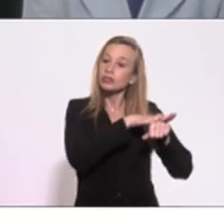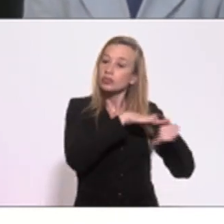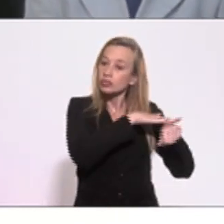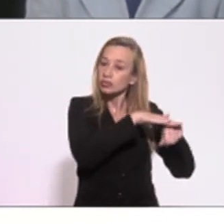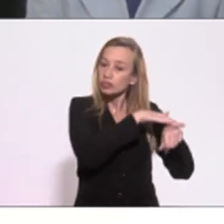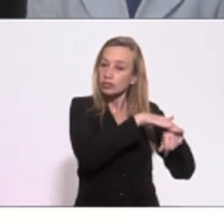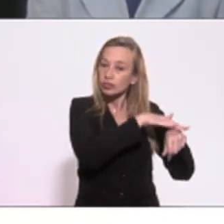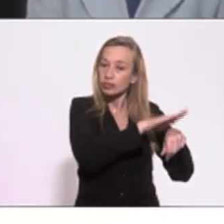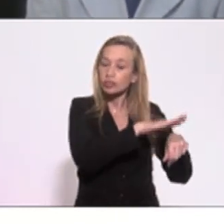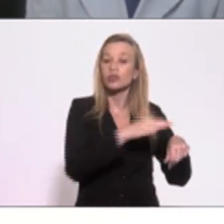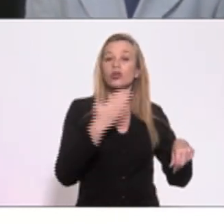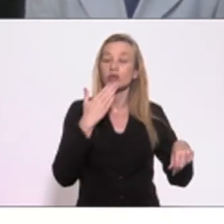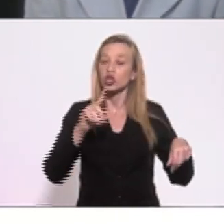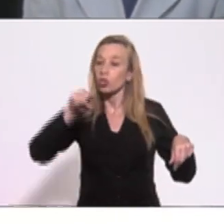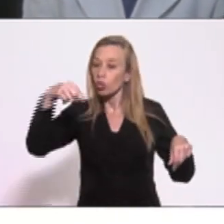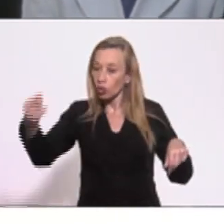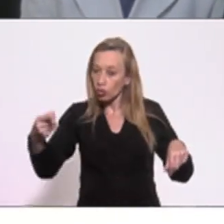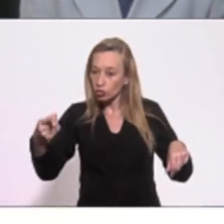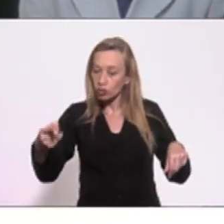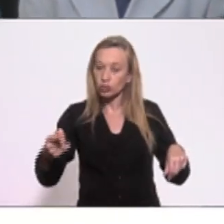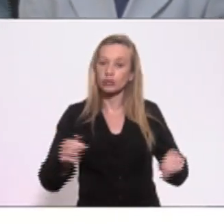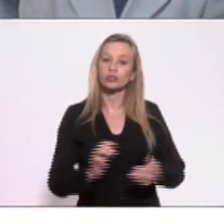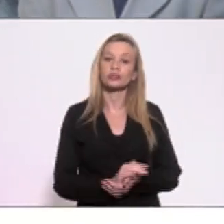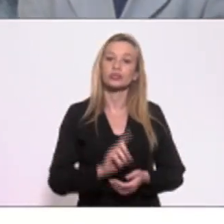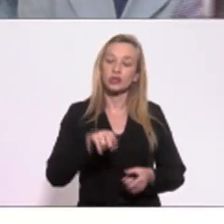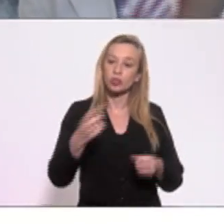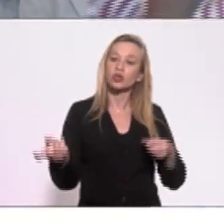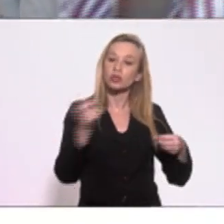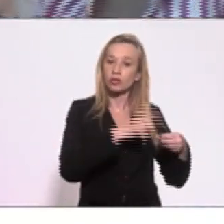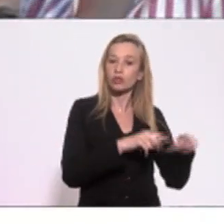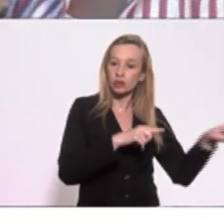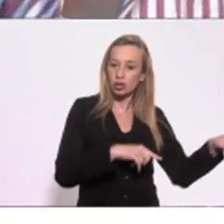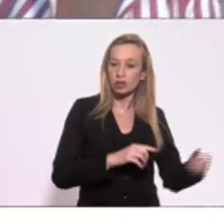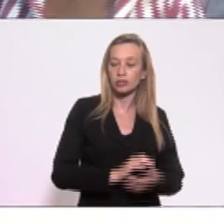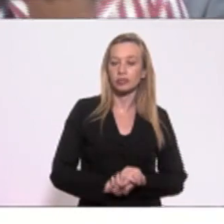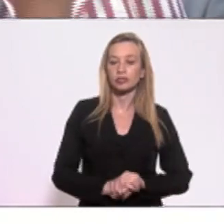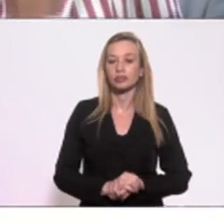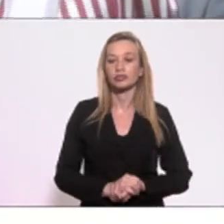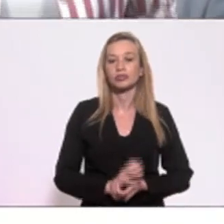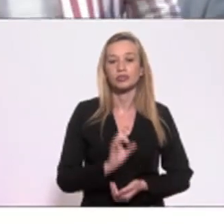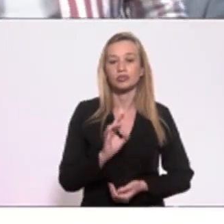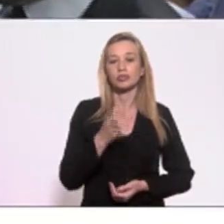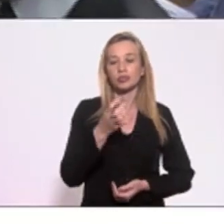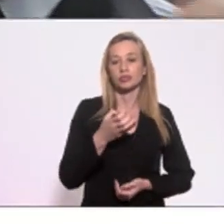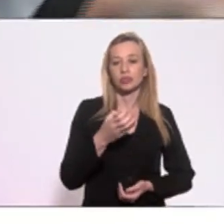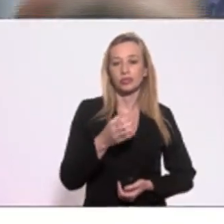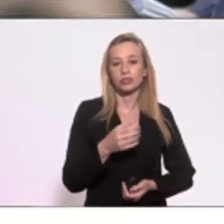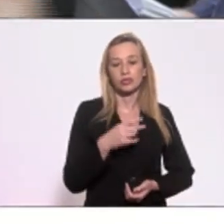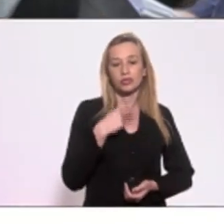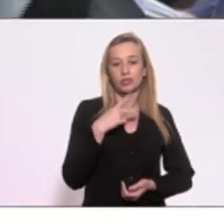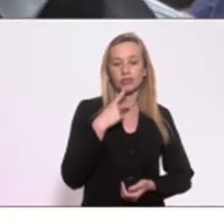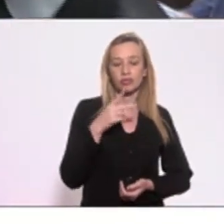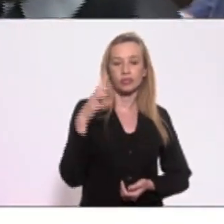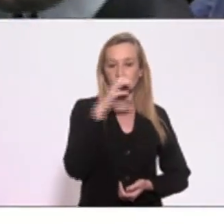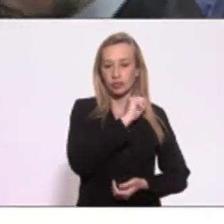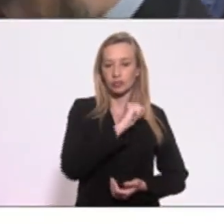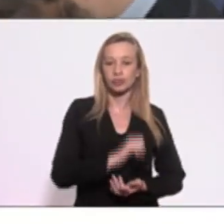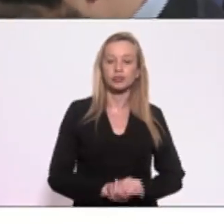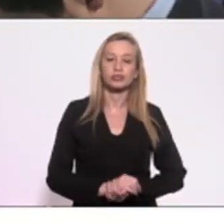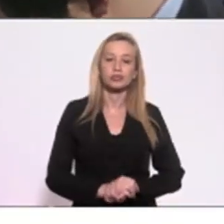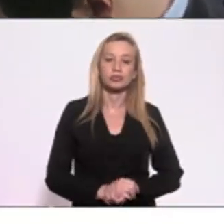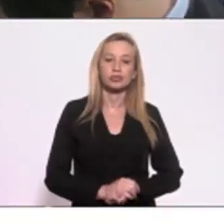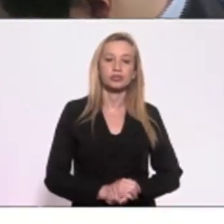então vou pedir o próximo, estou acelerando o próximo, enquanto vocês discutem. Eu queria só esclarecer uma coisa, Vossa Excelência, rapidinho. Por